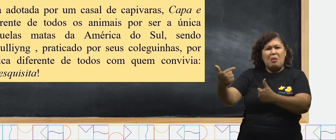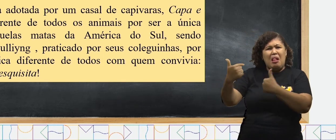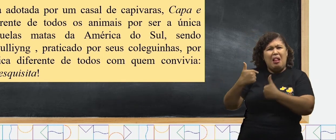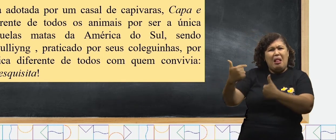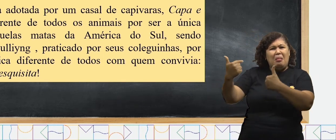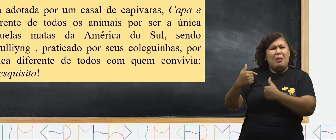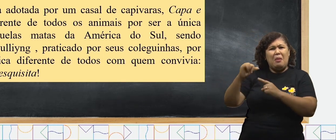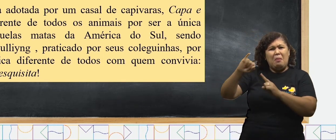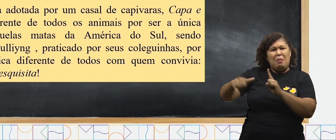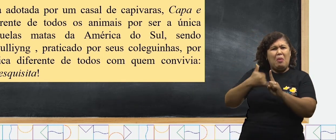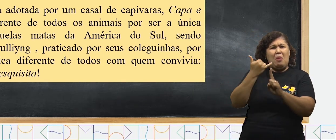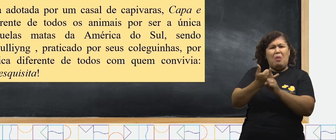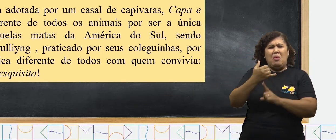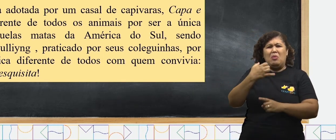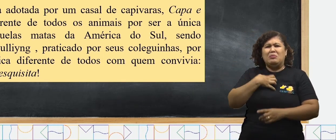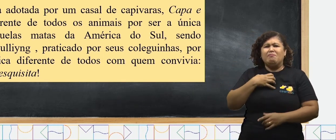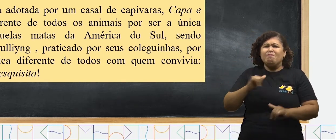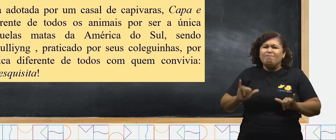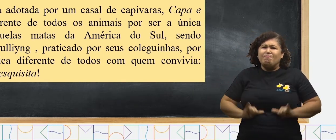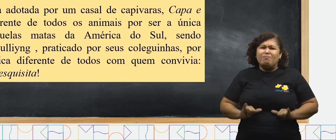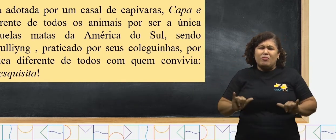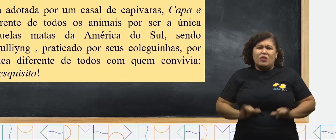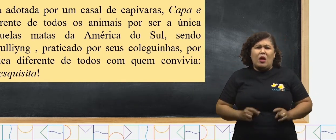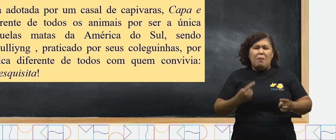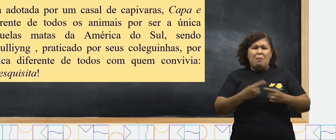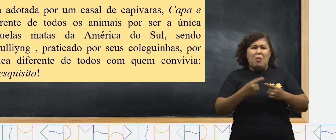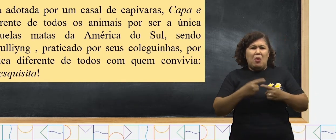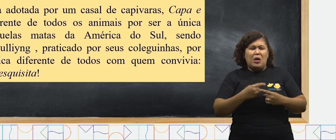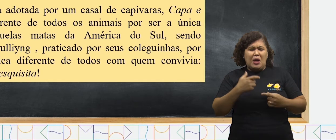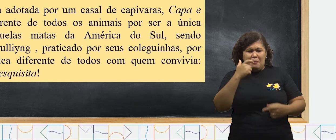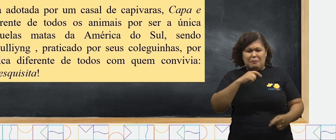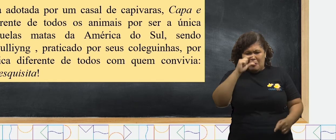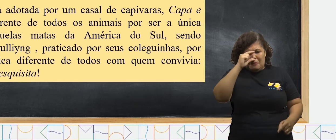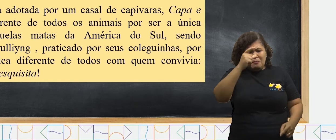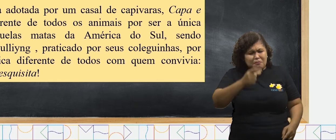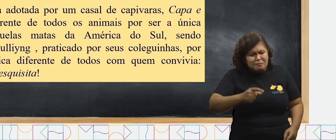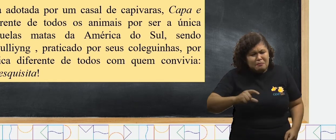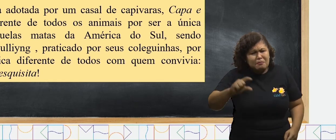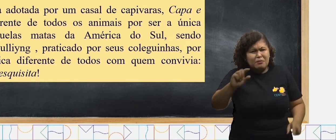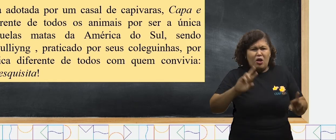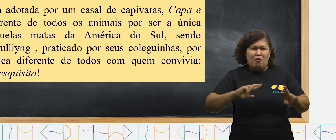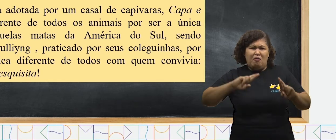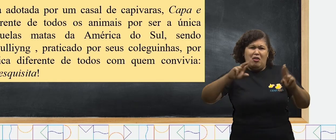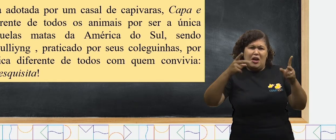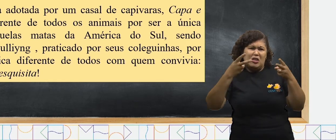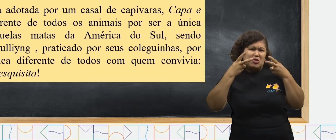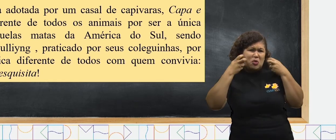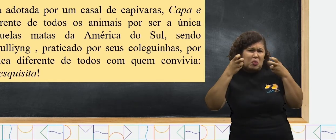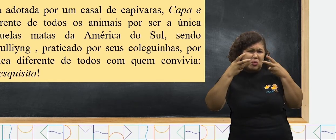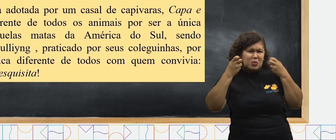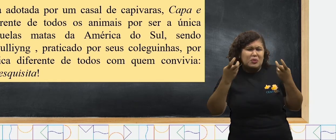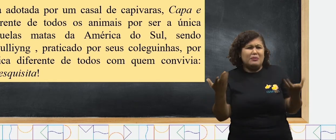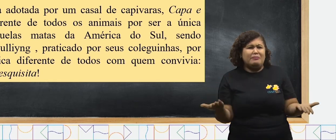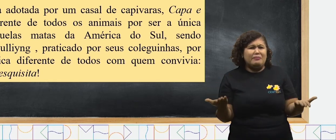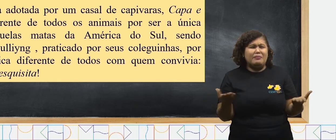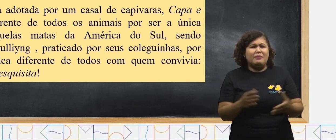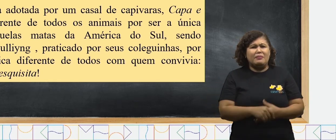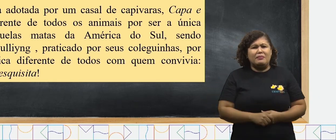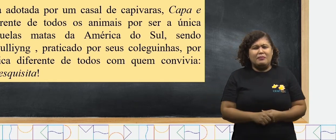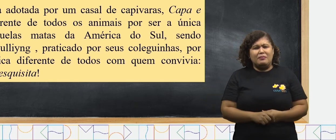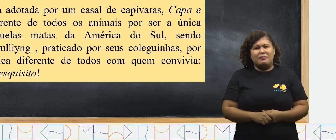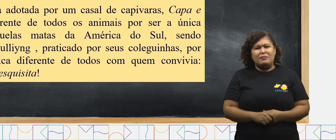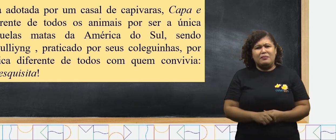seus coleguinhas por possuir uma parte anatômica diferente de todos com quem convivia,